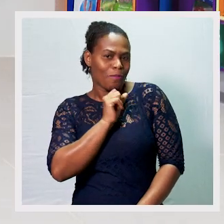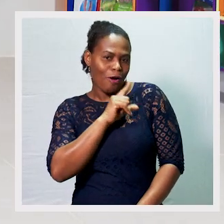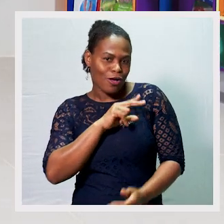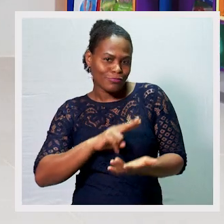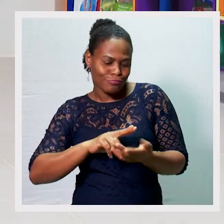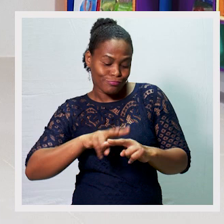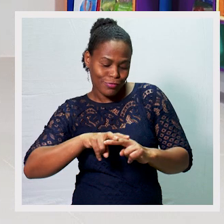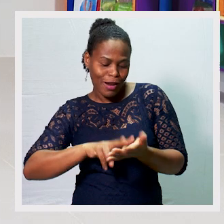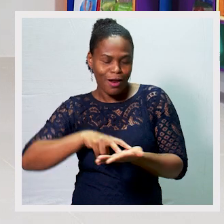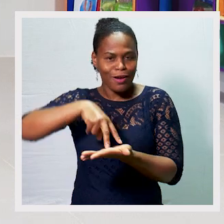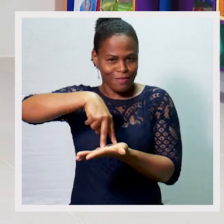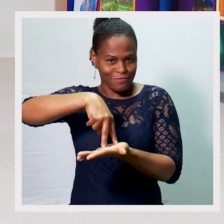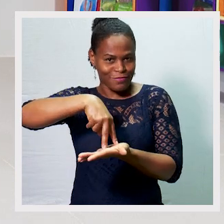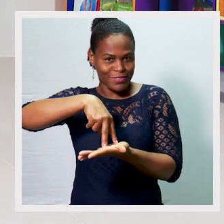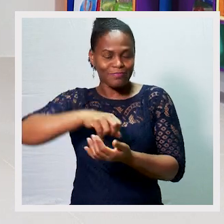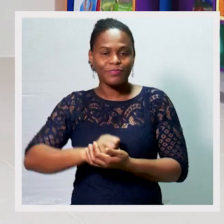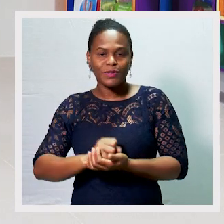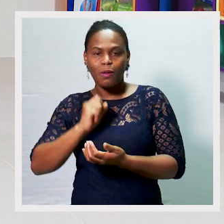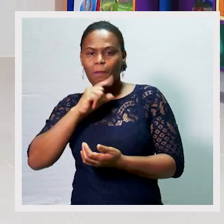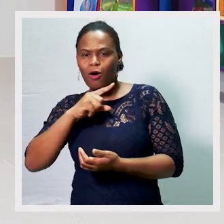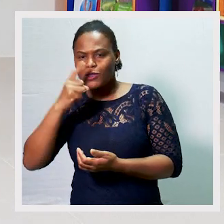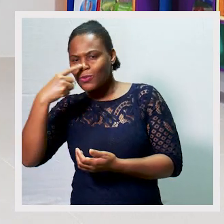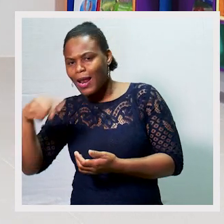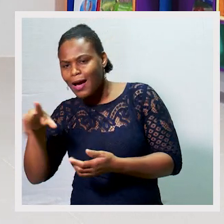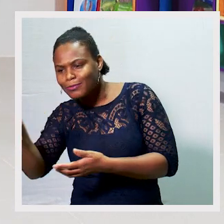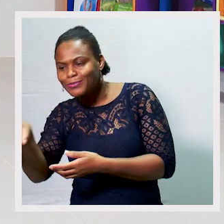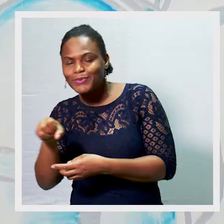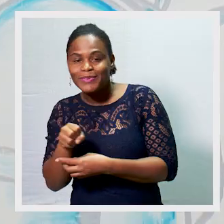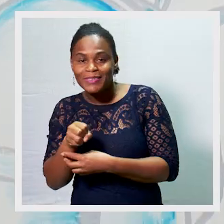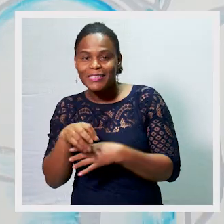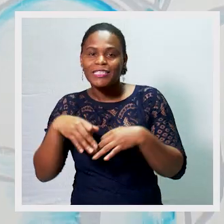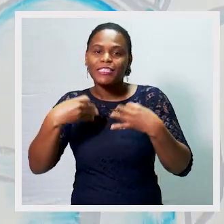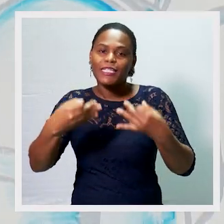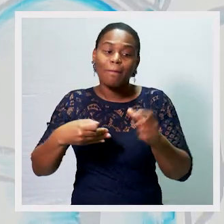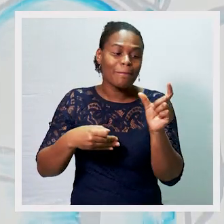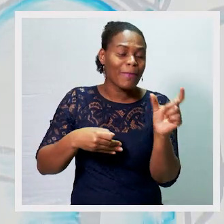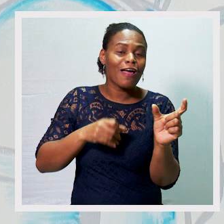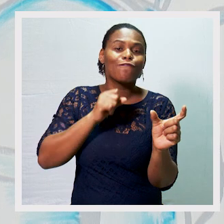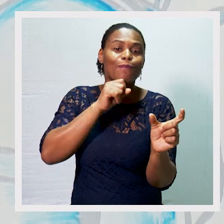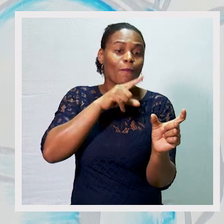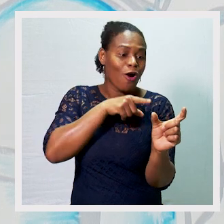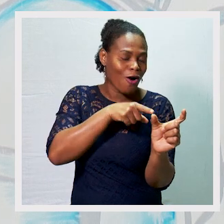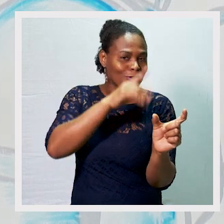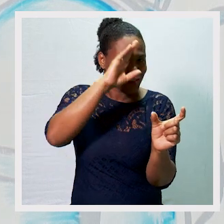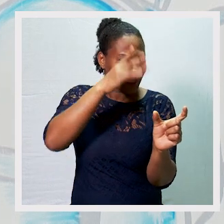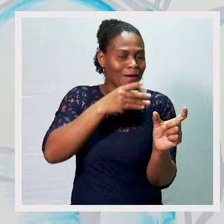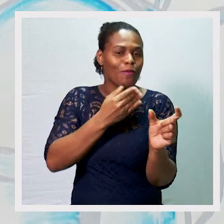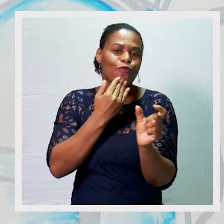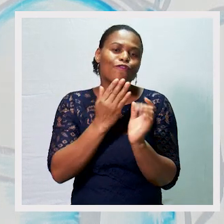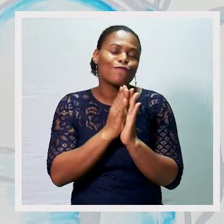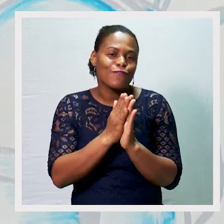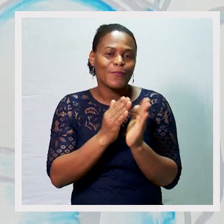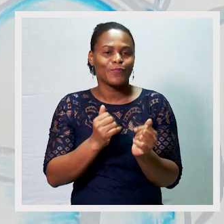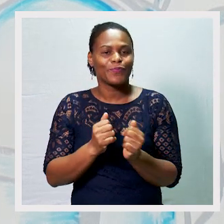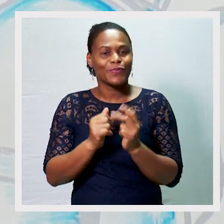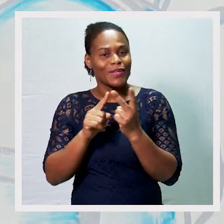posso levantar do lugar? Posso buscar um lápis? Ele sempre usava essas palavras sábias.